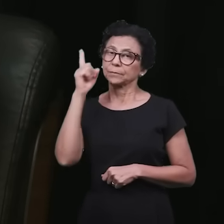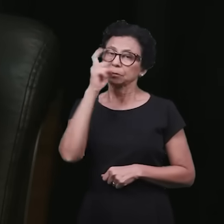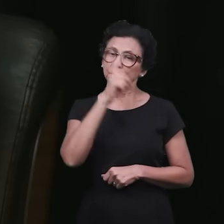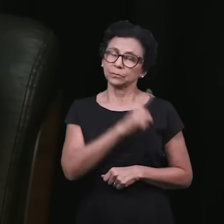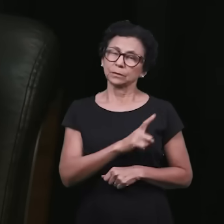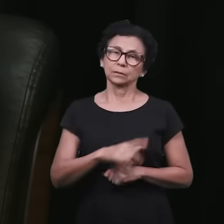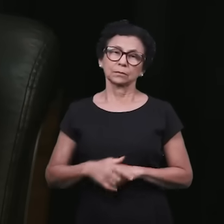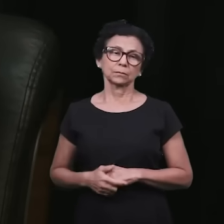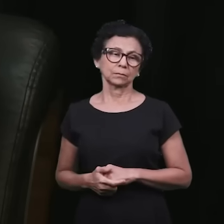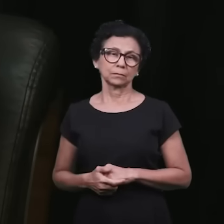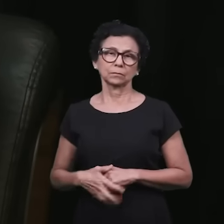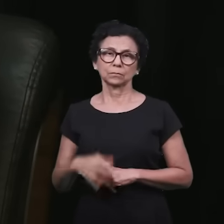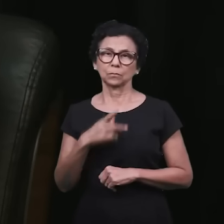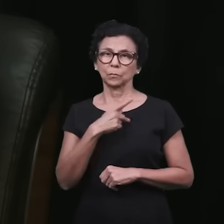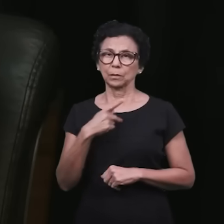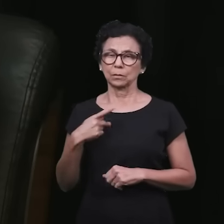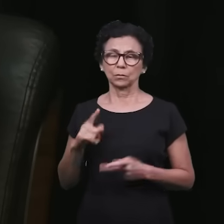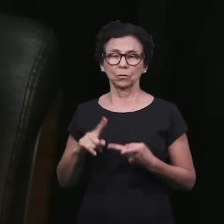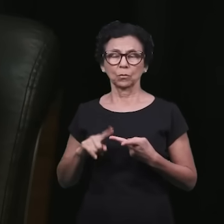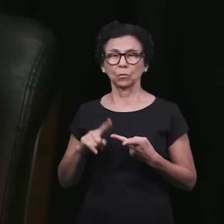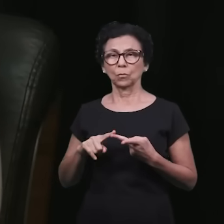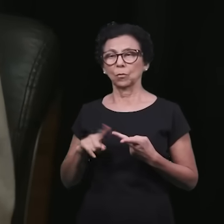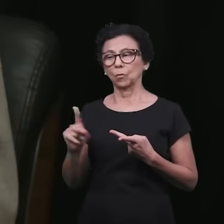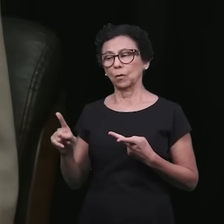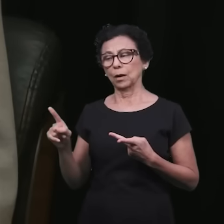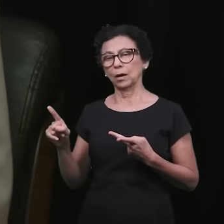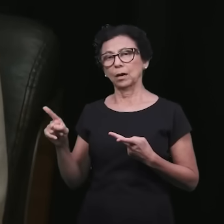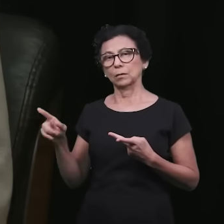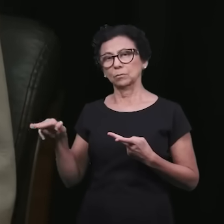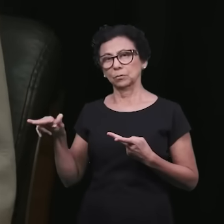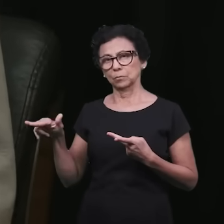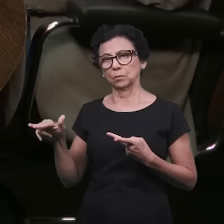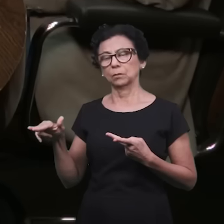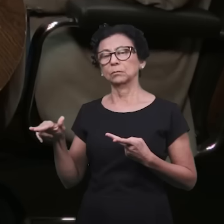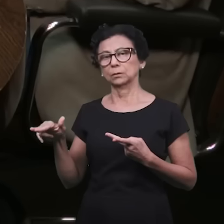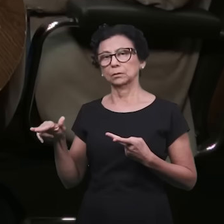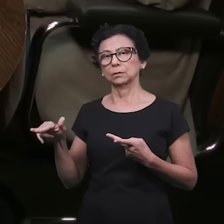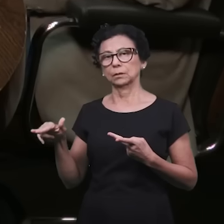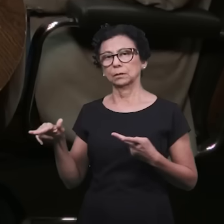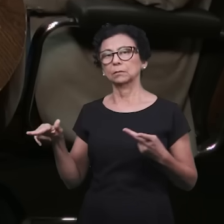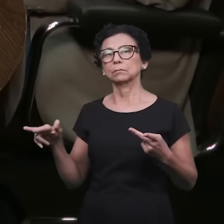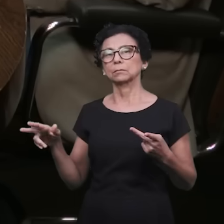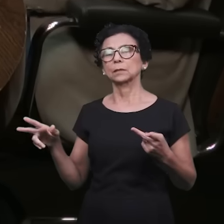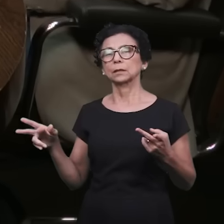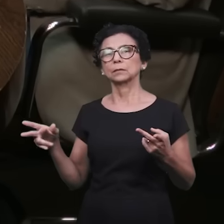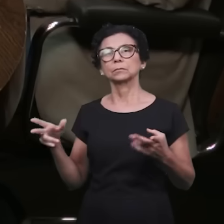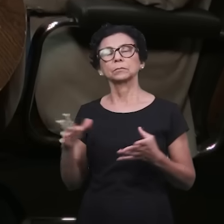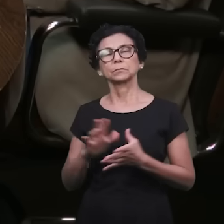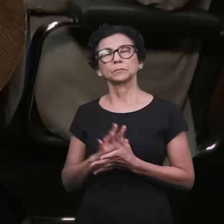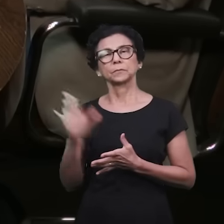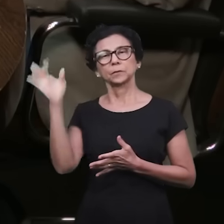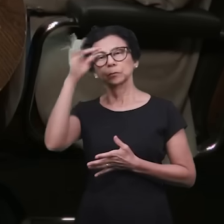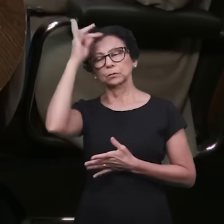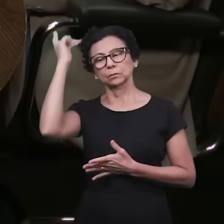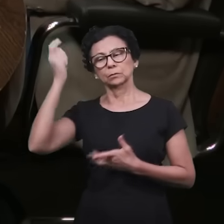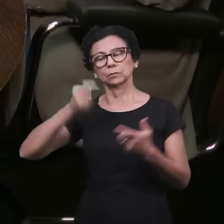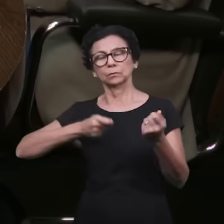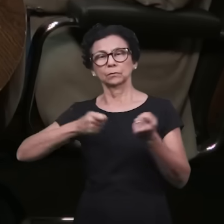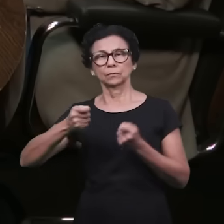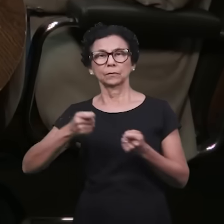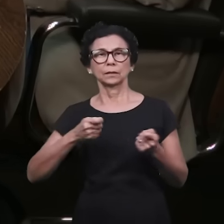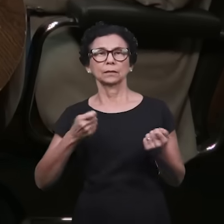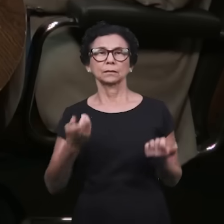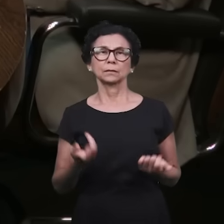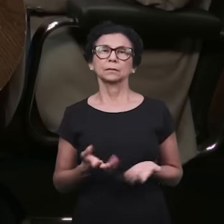está diretamente ligado à direção do Espírito Santo. Muito bom. Até porque, né, pastor, todo esse